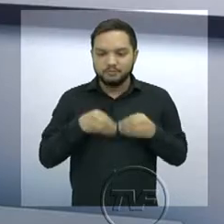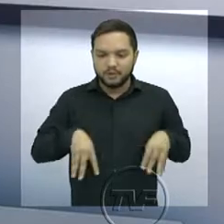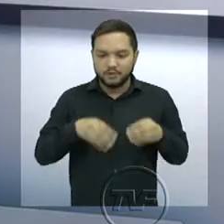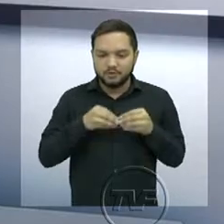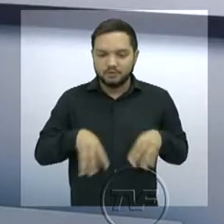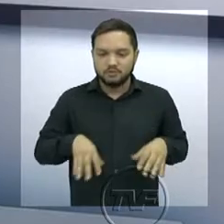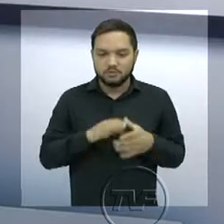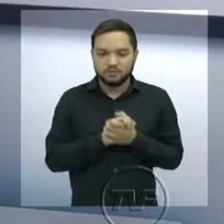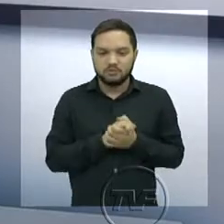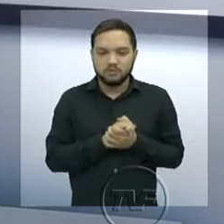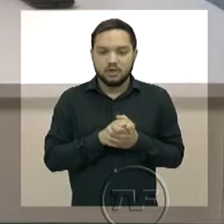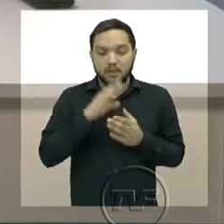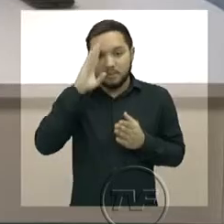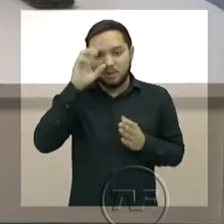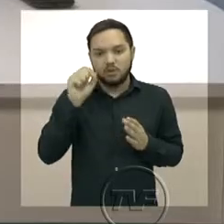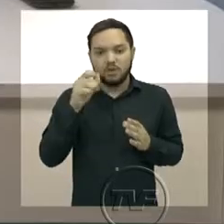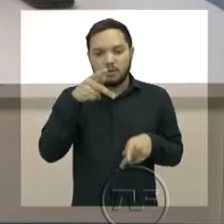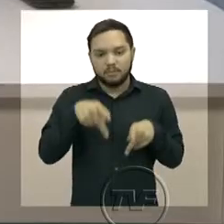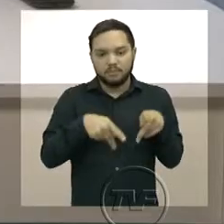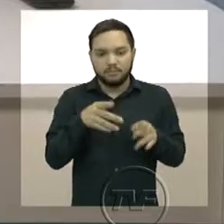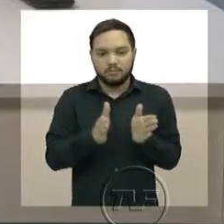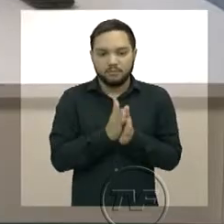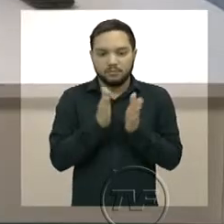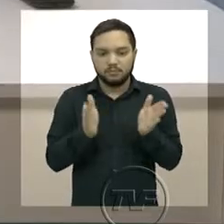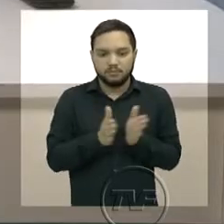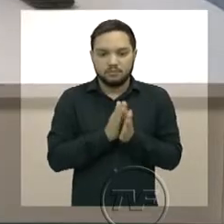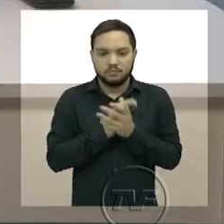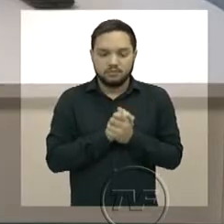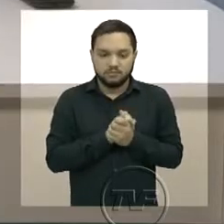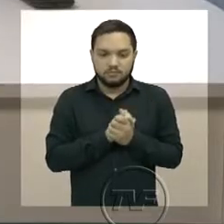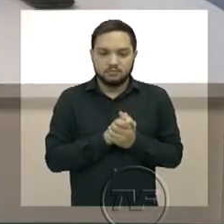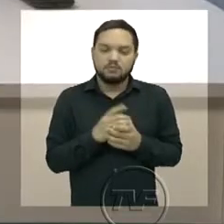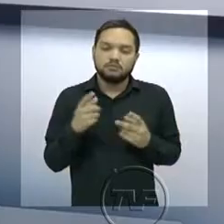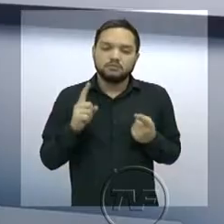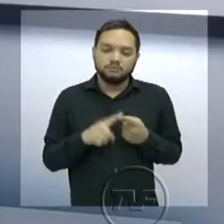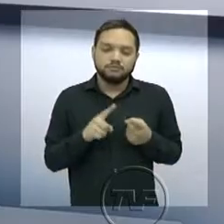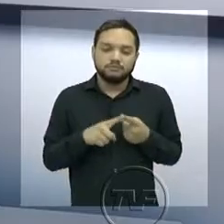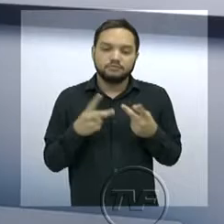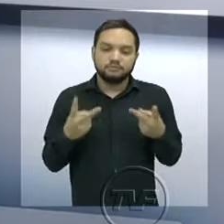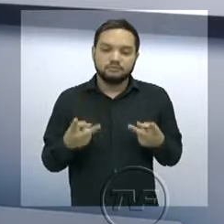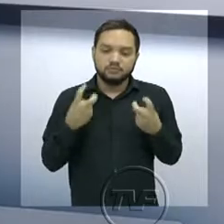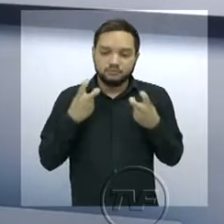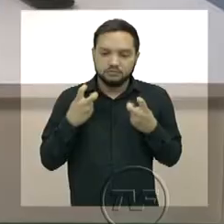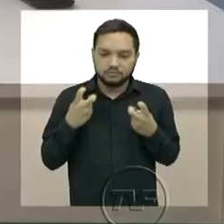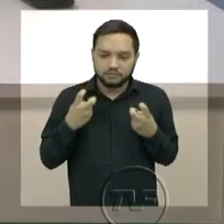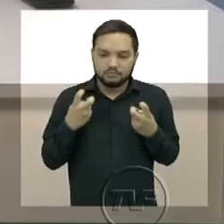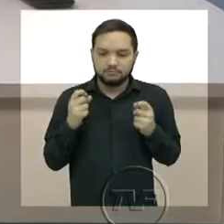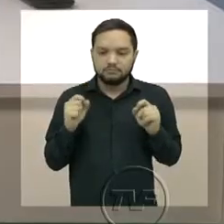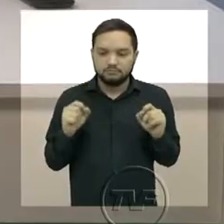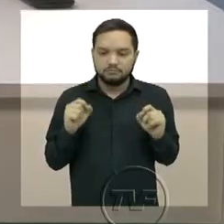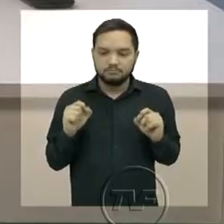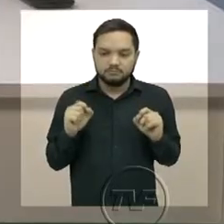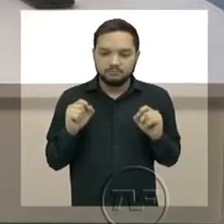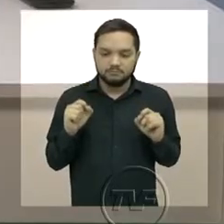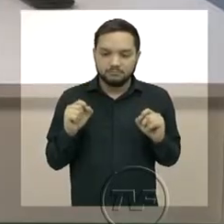principalmente às pessoas de baixa renda. O que se percebe é que há uma busca, né? Há uma